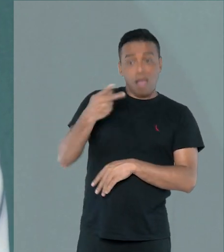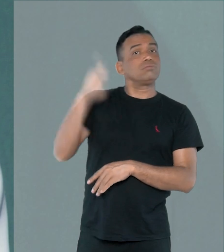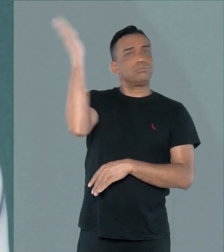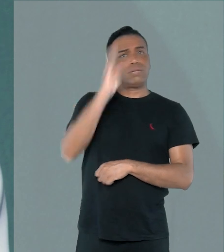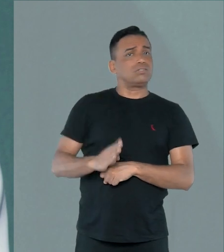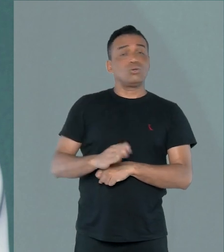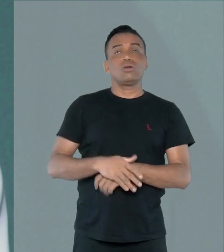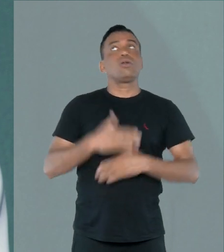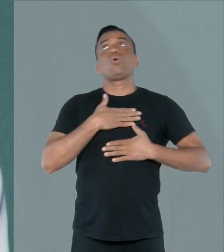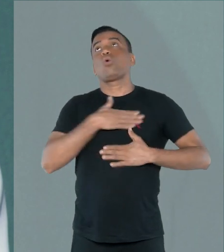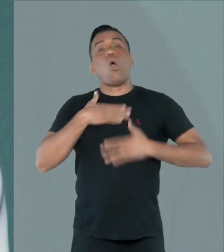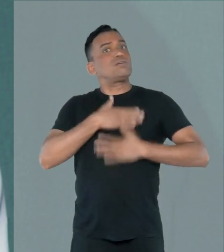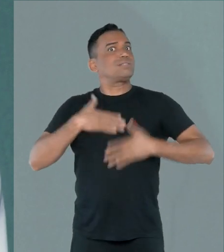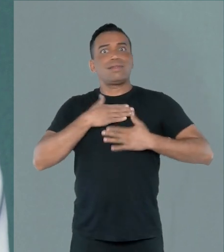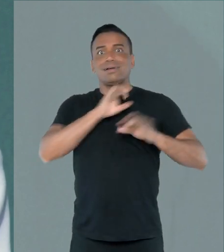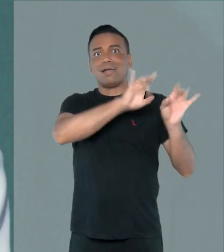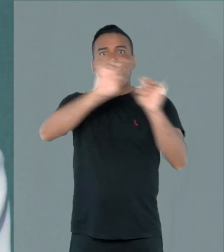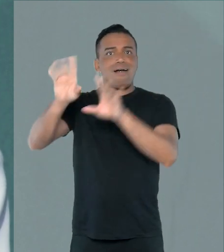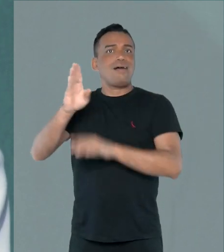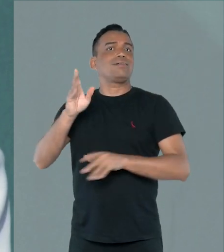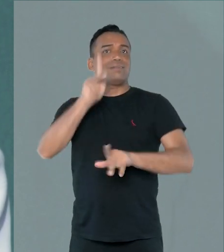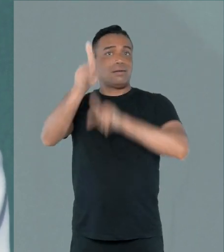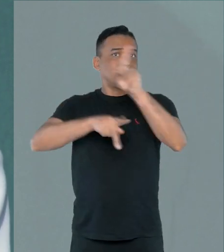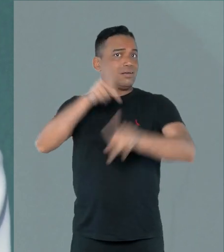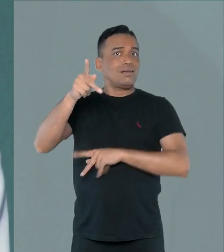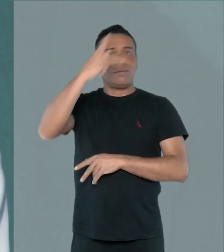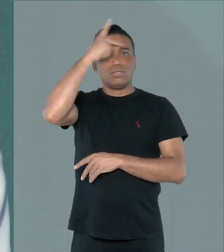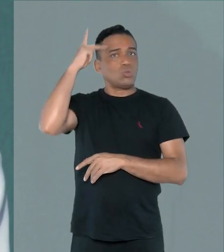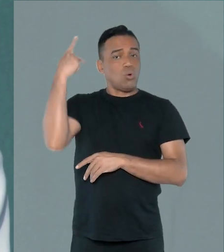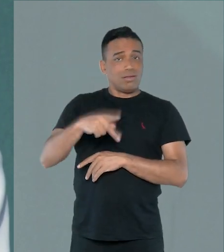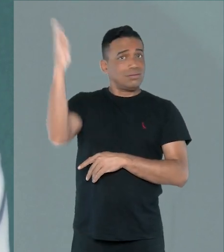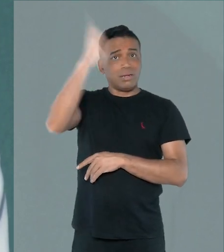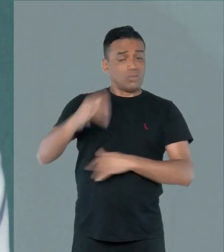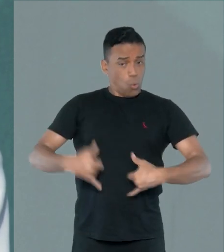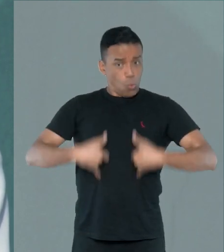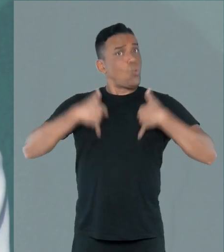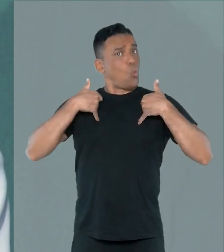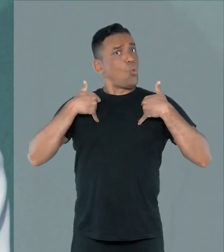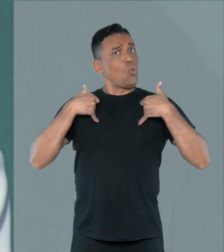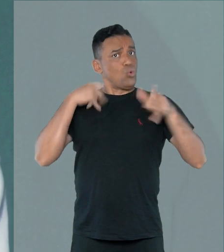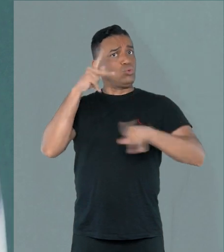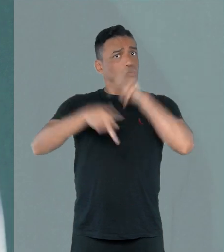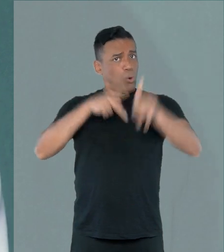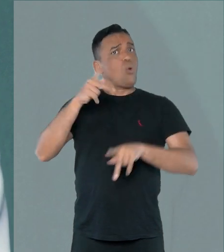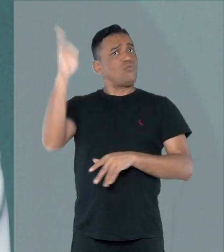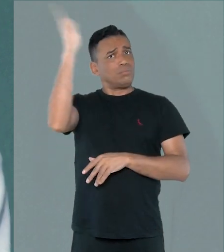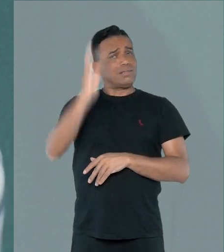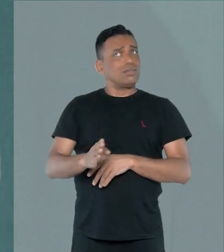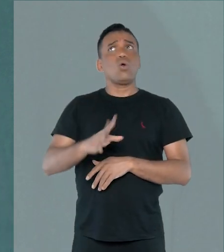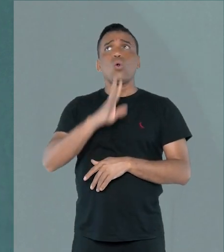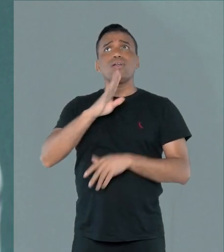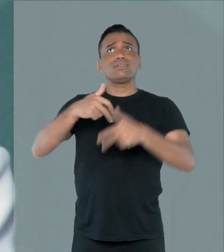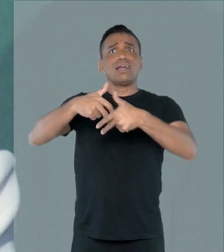gostaria que cada brasileiro, cada um de nós, tivesse orgulho de ser quem é, conhecesse os seus antepassados, e aqui,